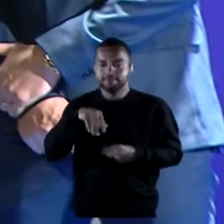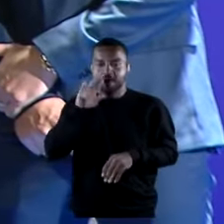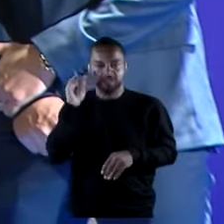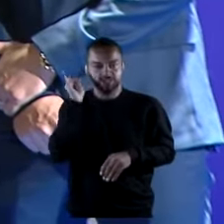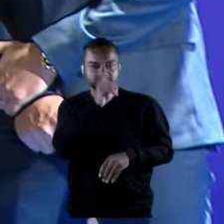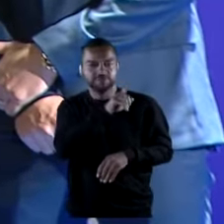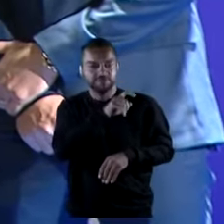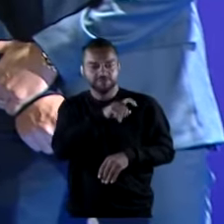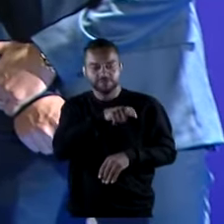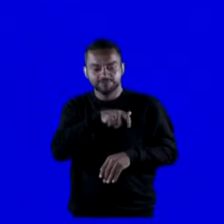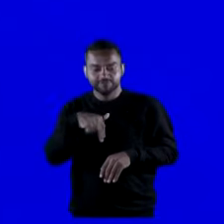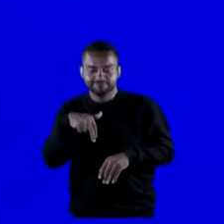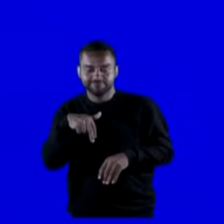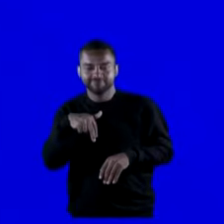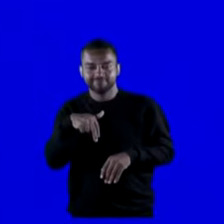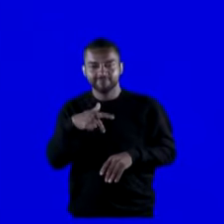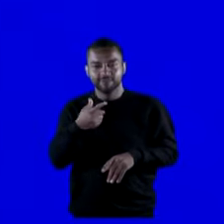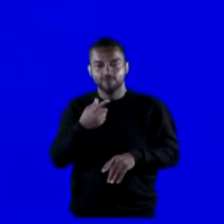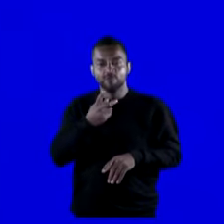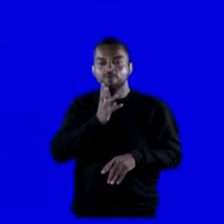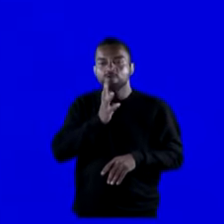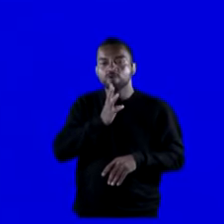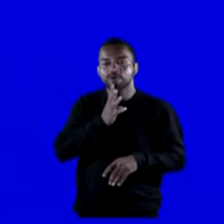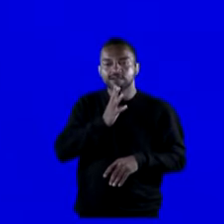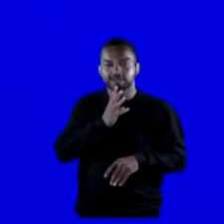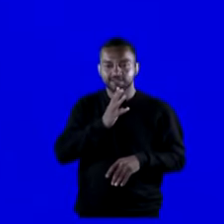marcar. Maravilha, vamos conhecer aqui